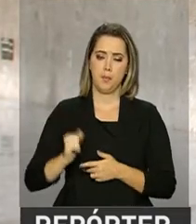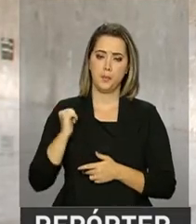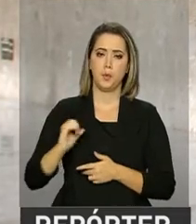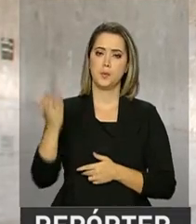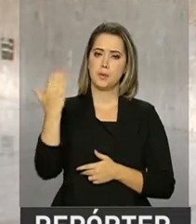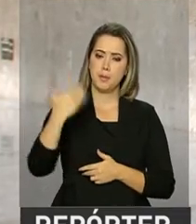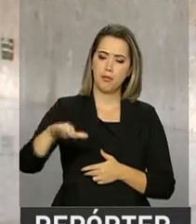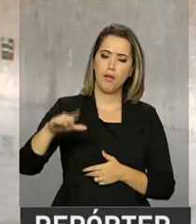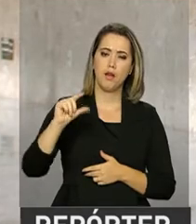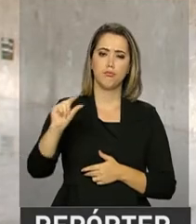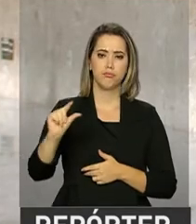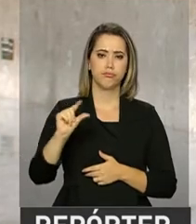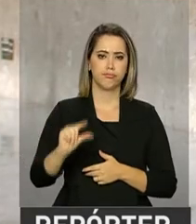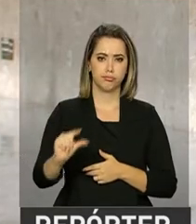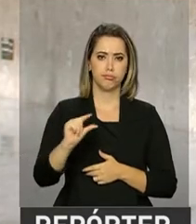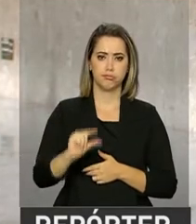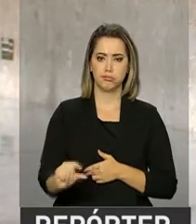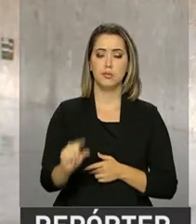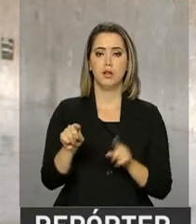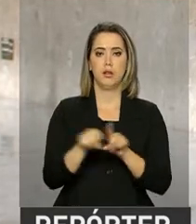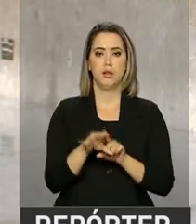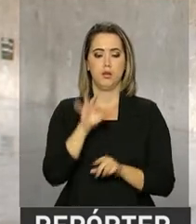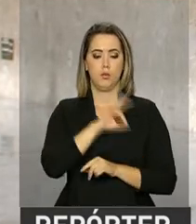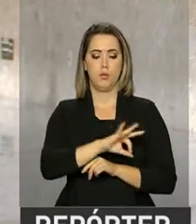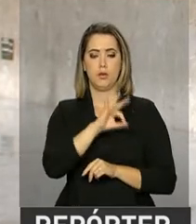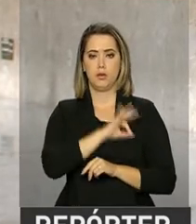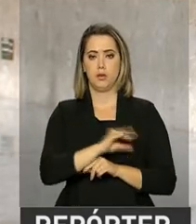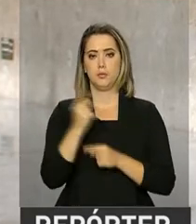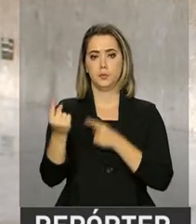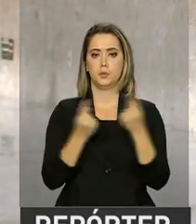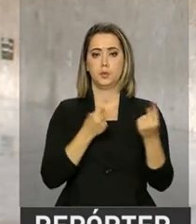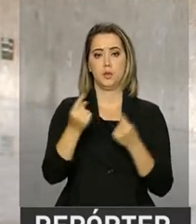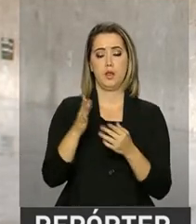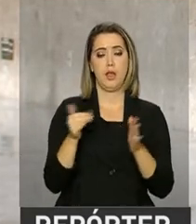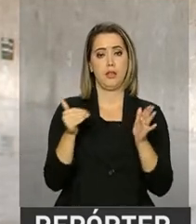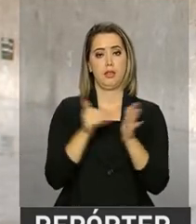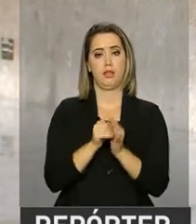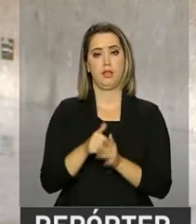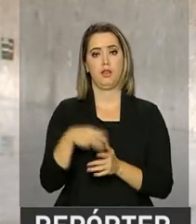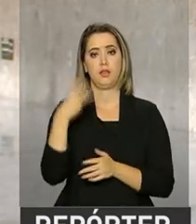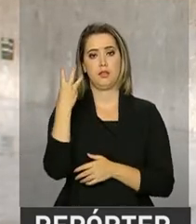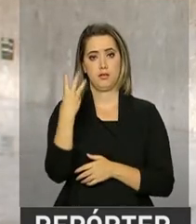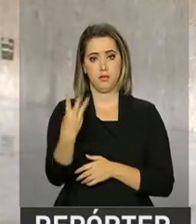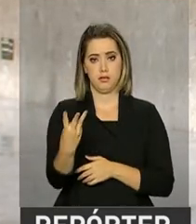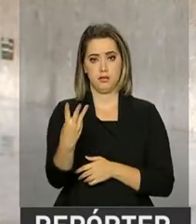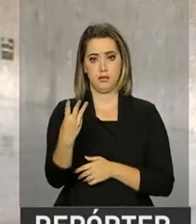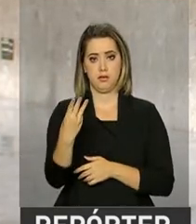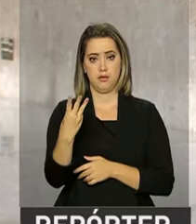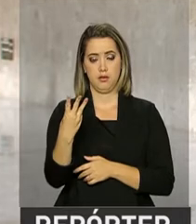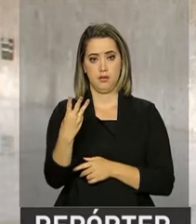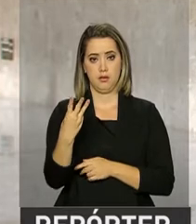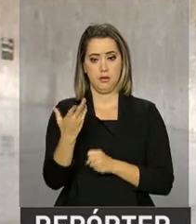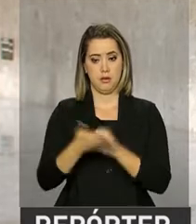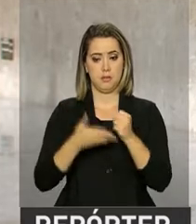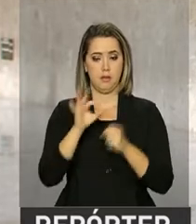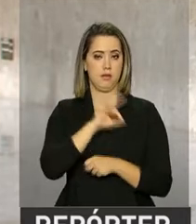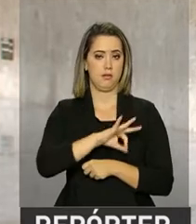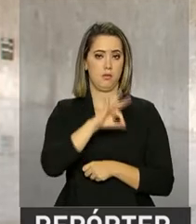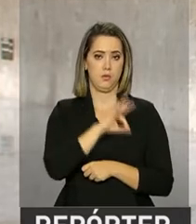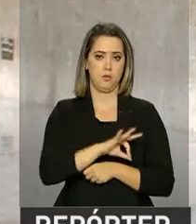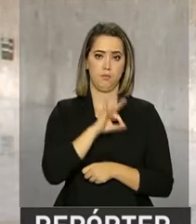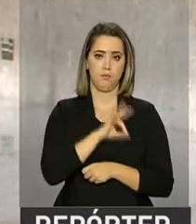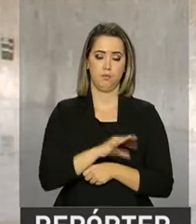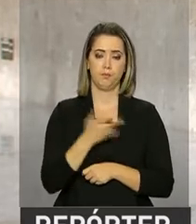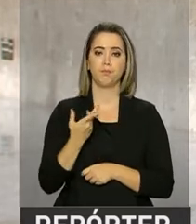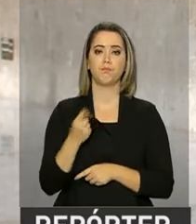oferecidas a estudantes com renda familiar mensal por pessoa de até três salários mínimos como eu